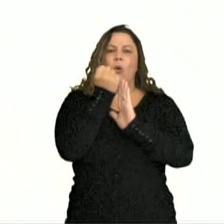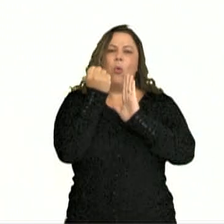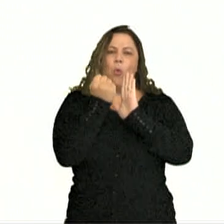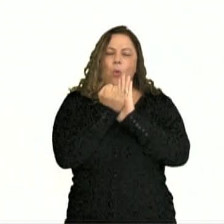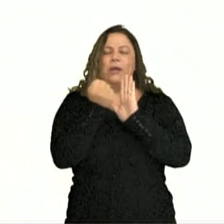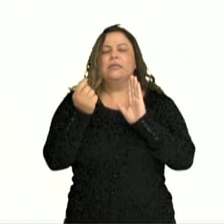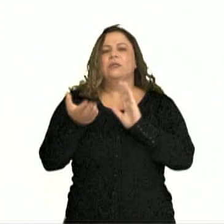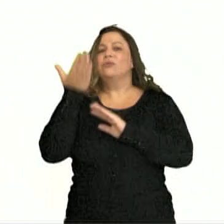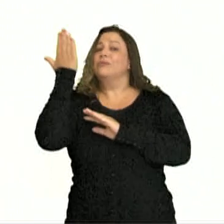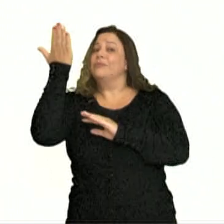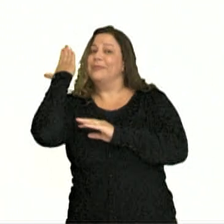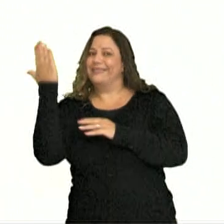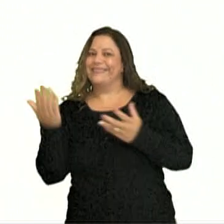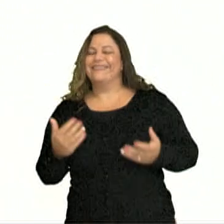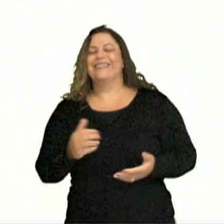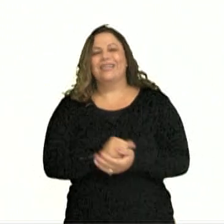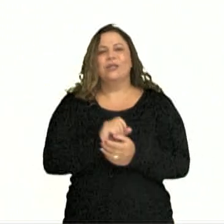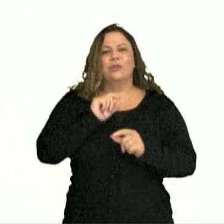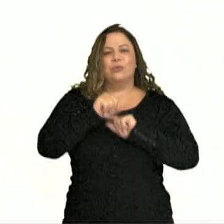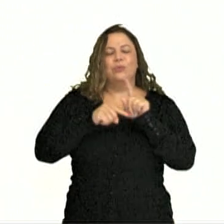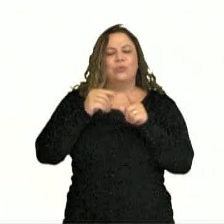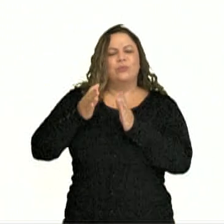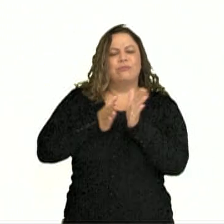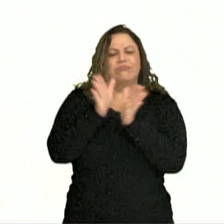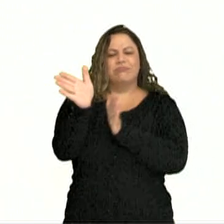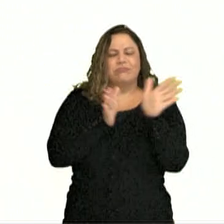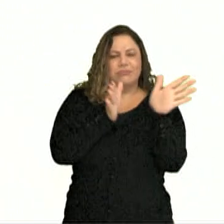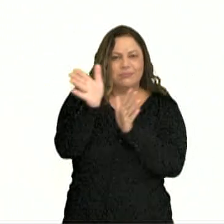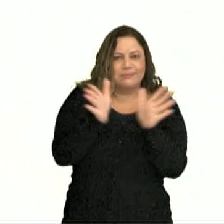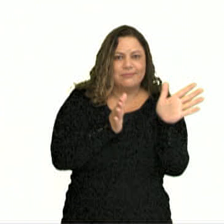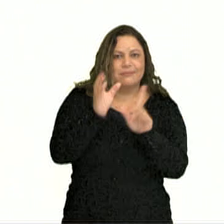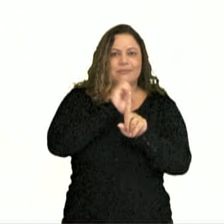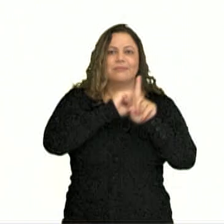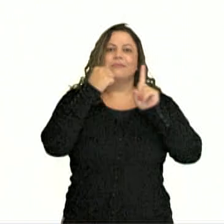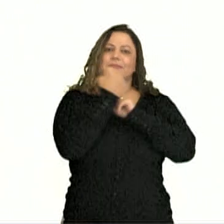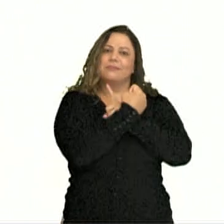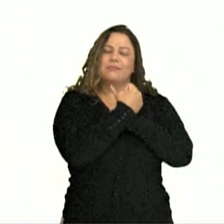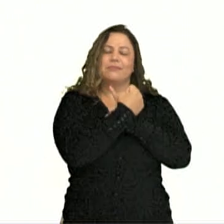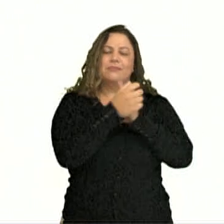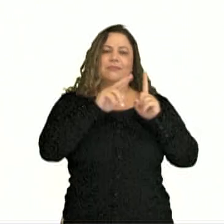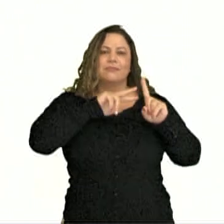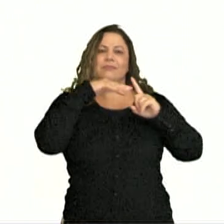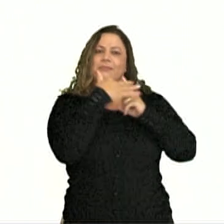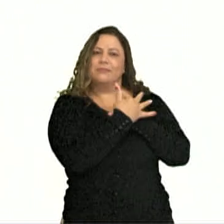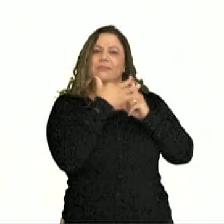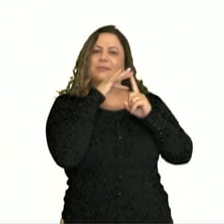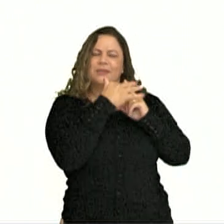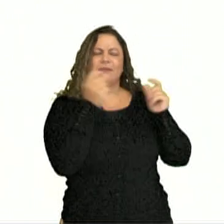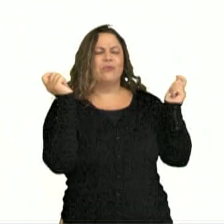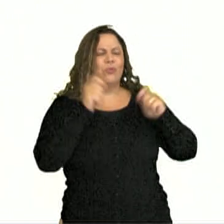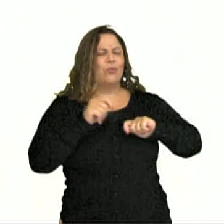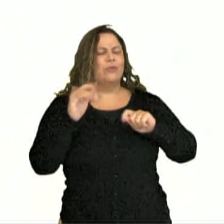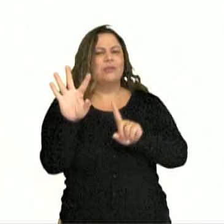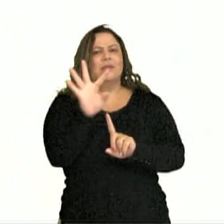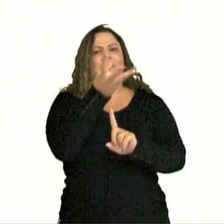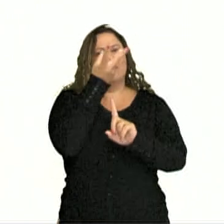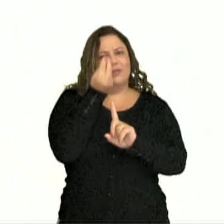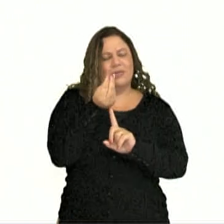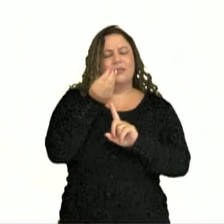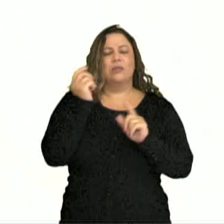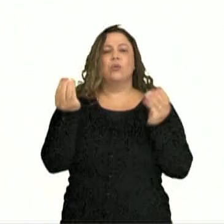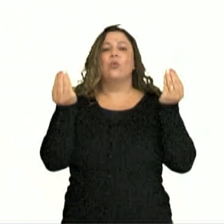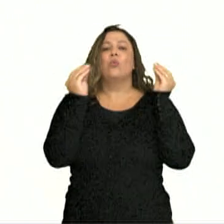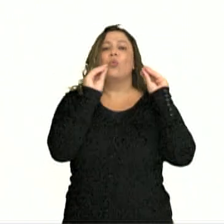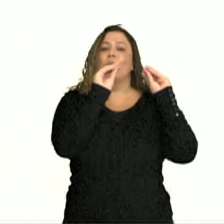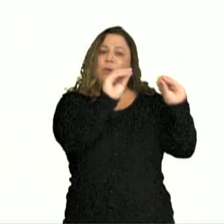ela atende aos diversos segmentos da sociedade. Então, com o tempo, os artistas conseguiram colocar a fotografia